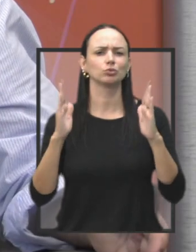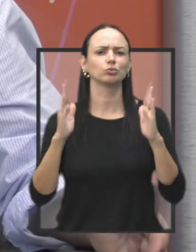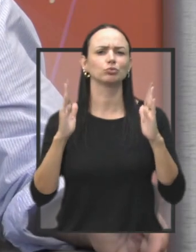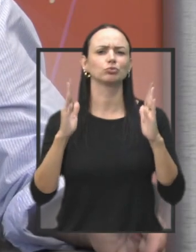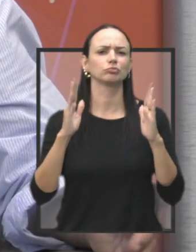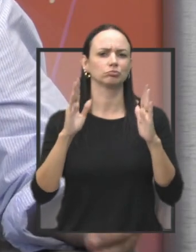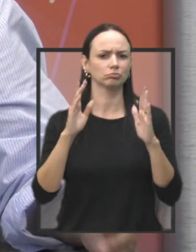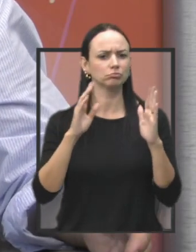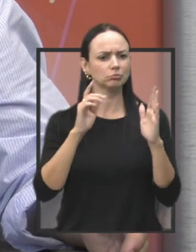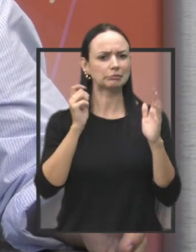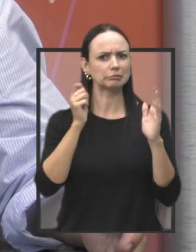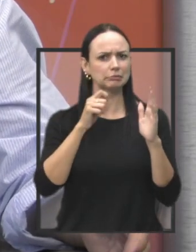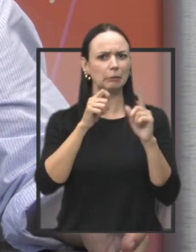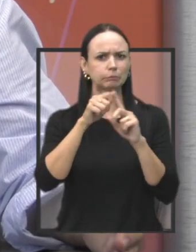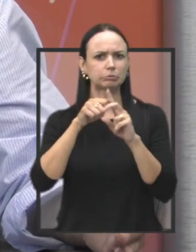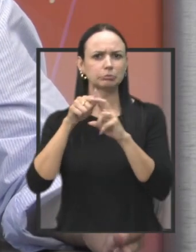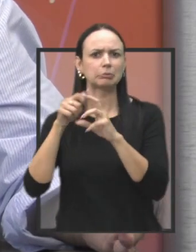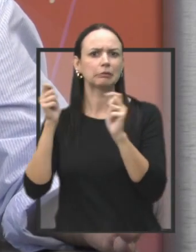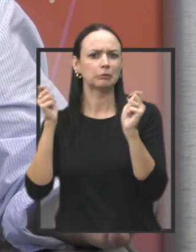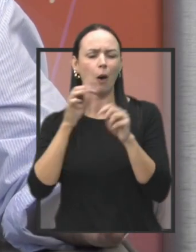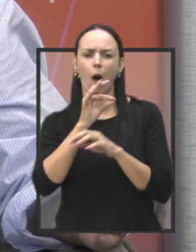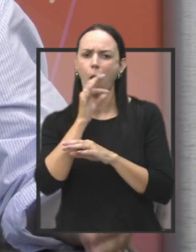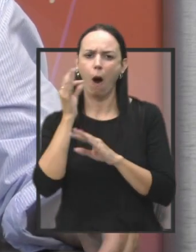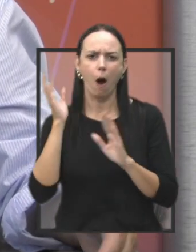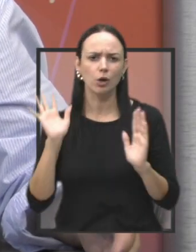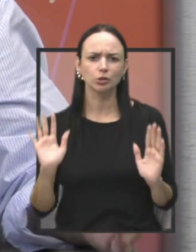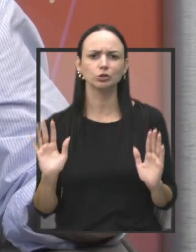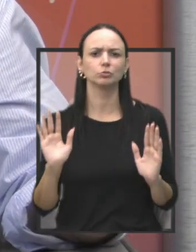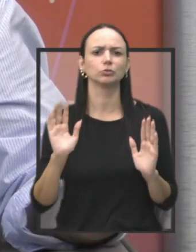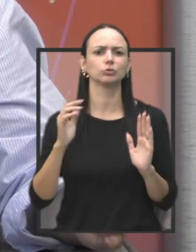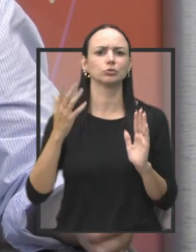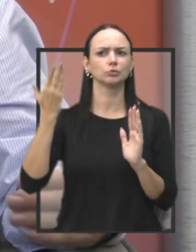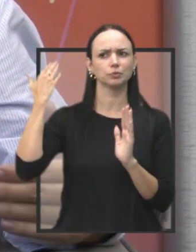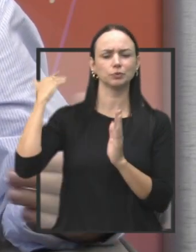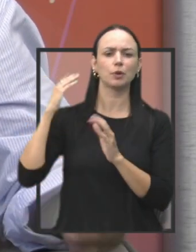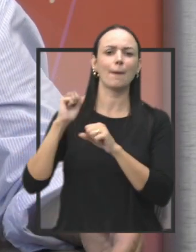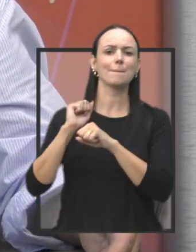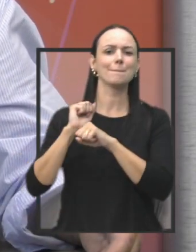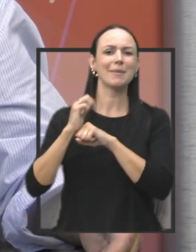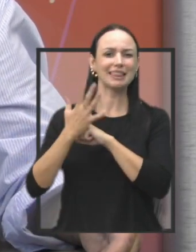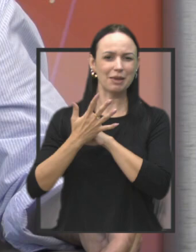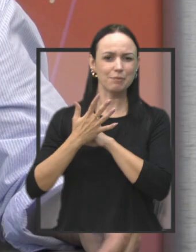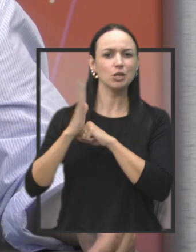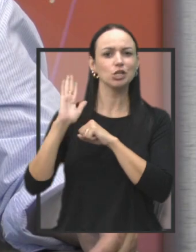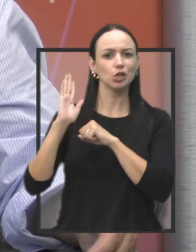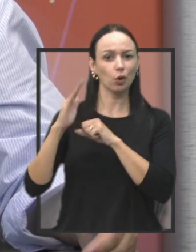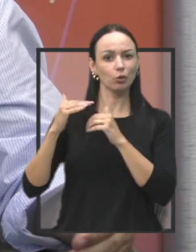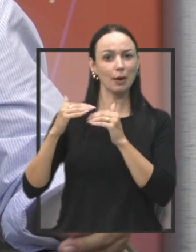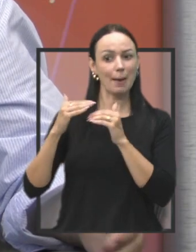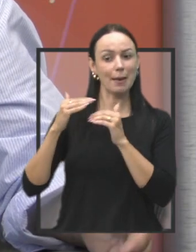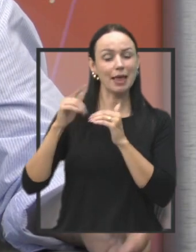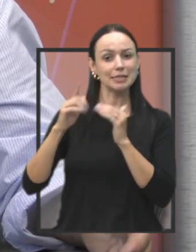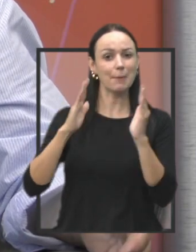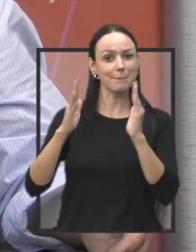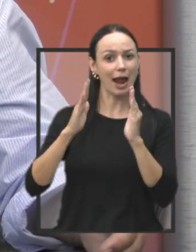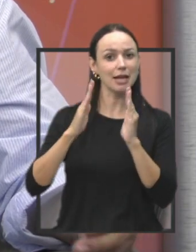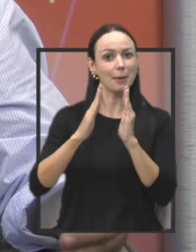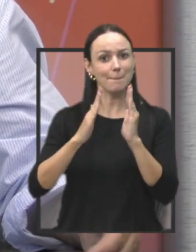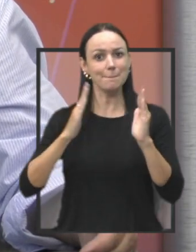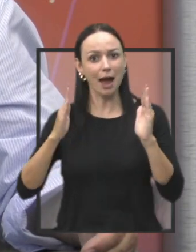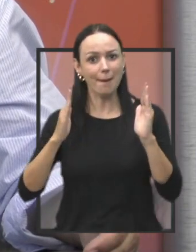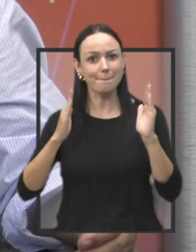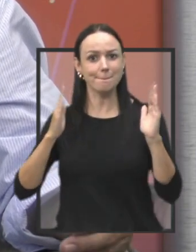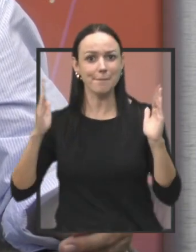ótimo, eu entendo, né? Já vem aí desde o tempo da pandemia estendendo esse prazo para os